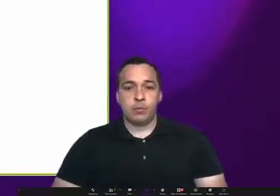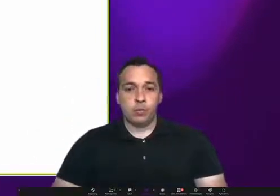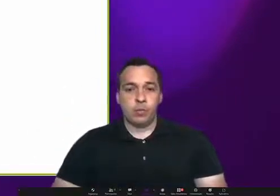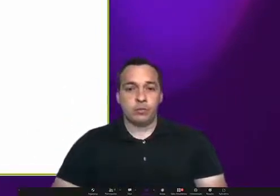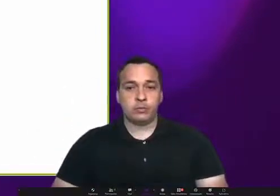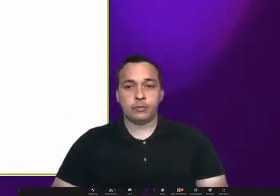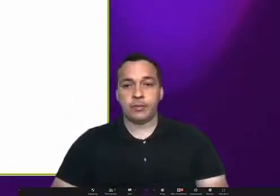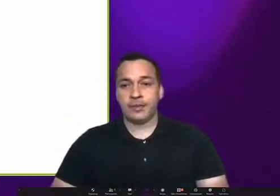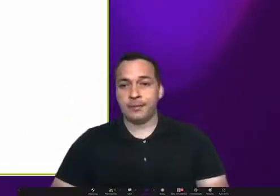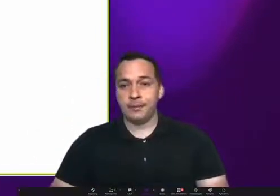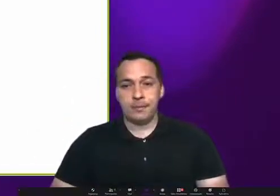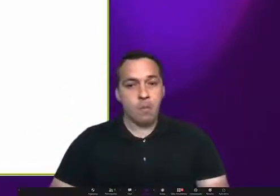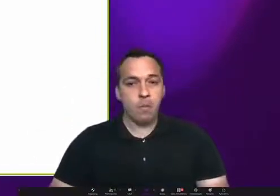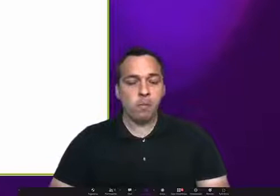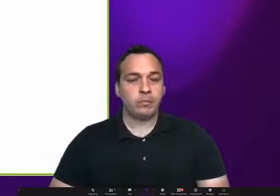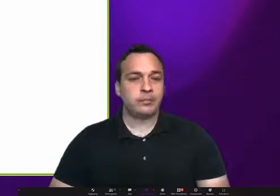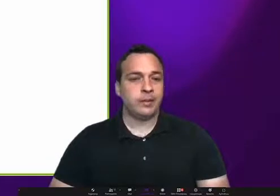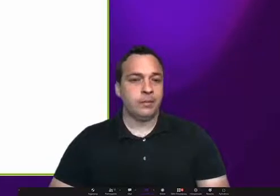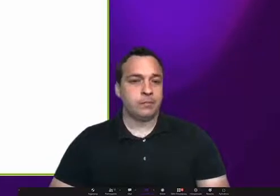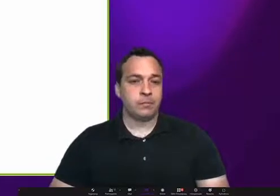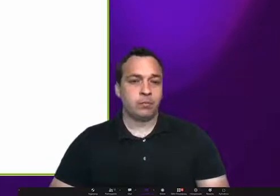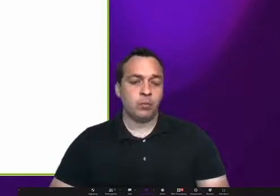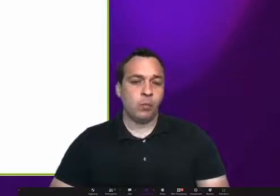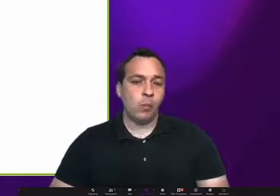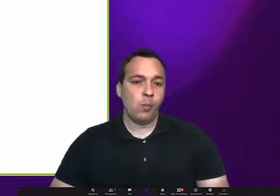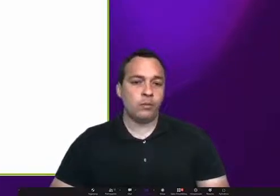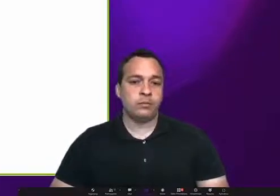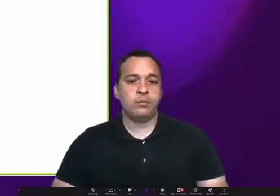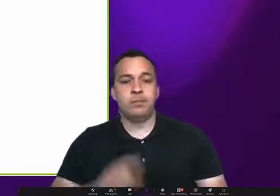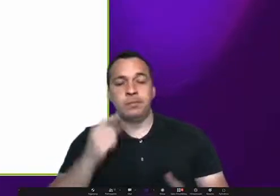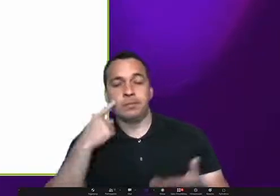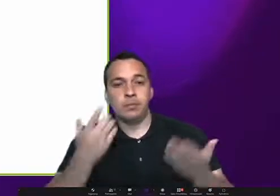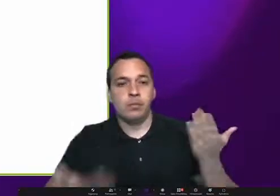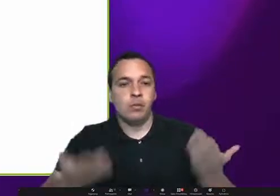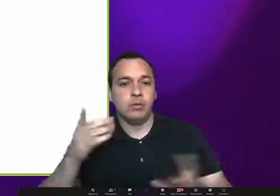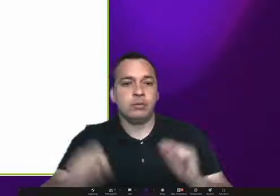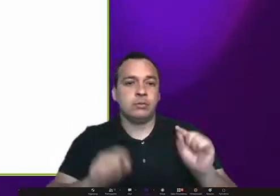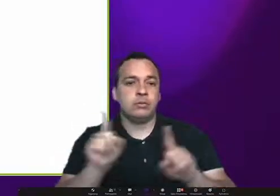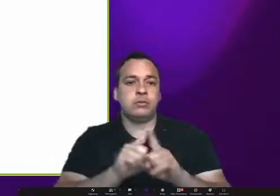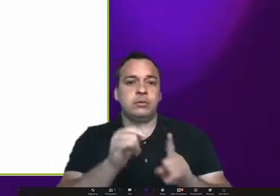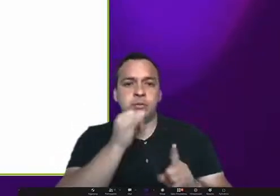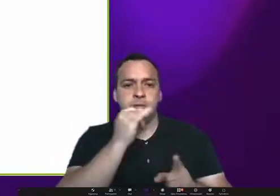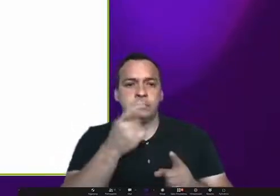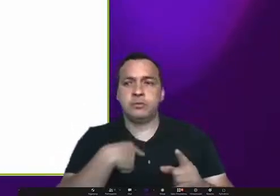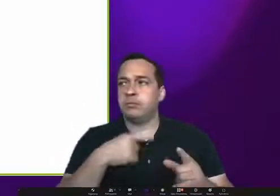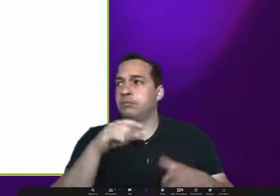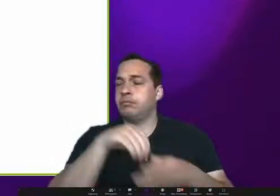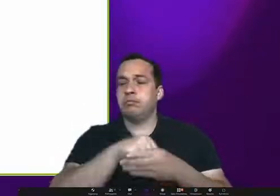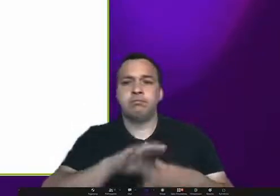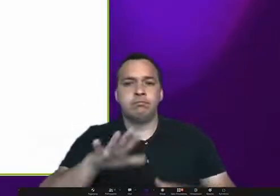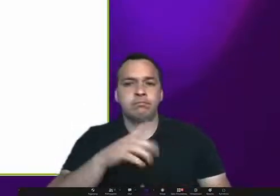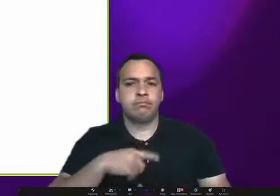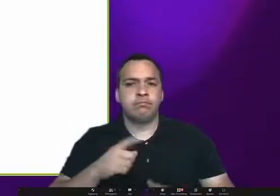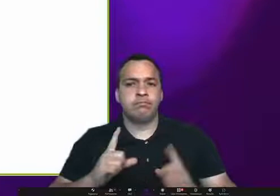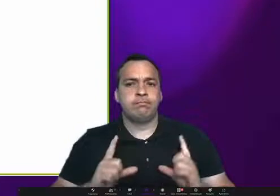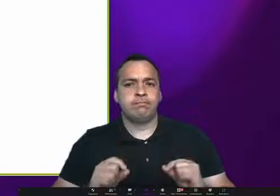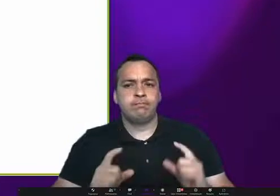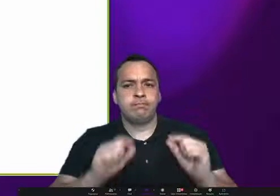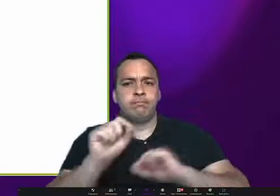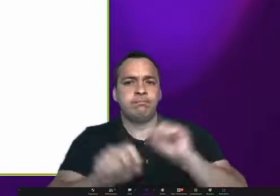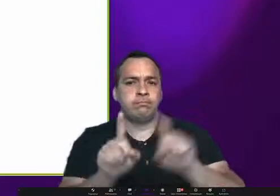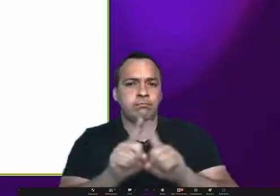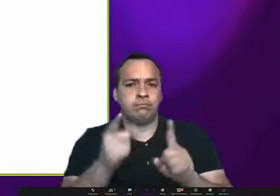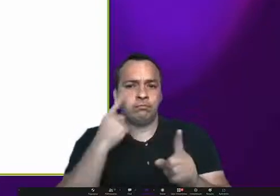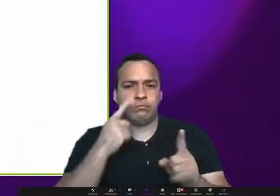Conforme já apresentei antes, existe também equilíbrio quanto ao transplante